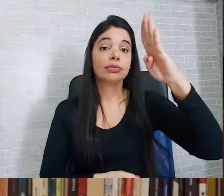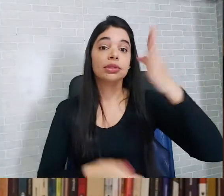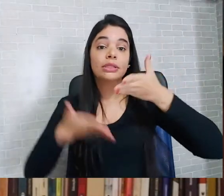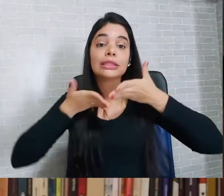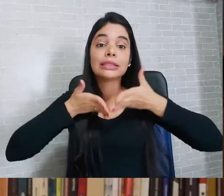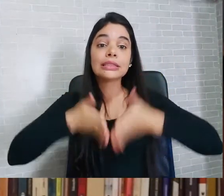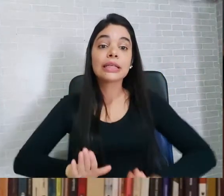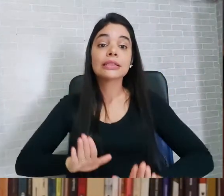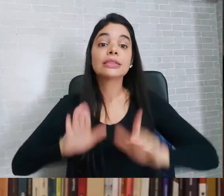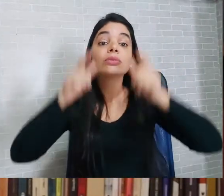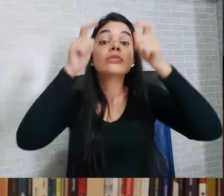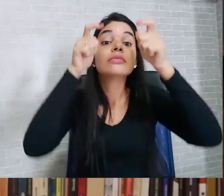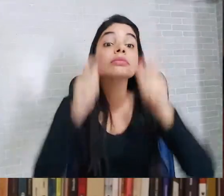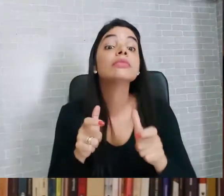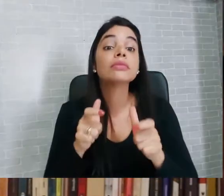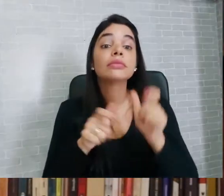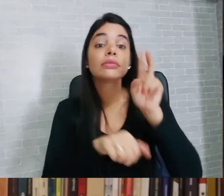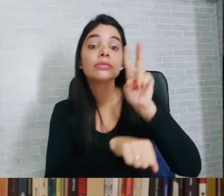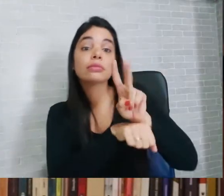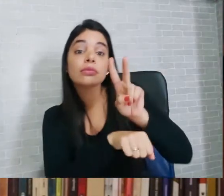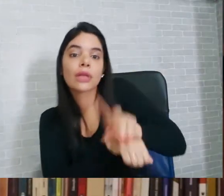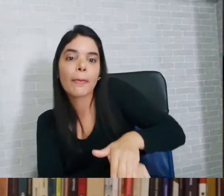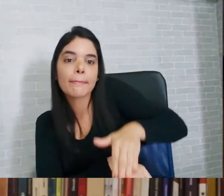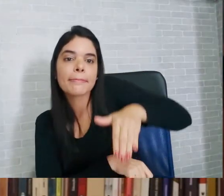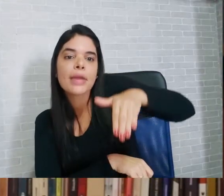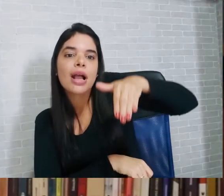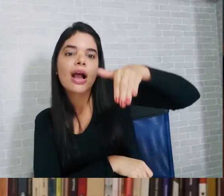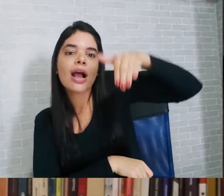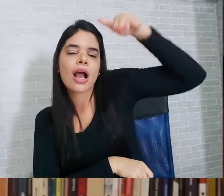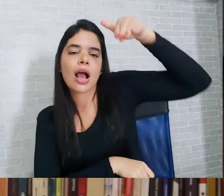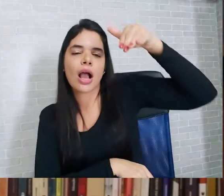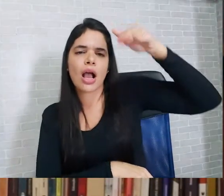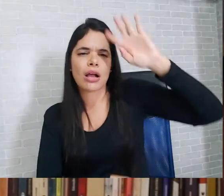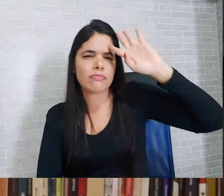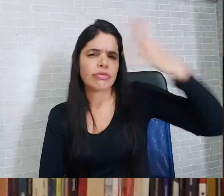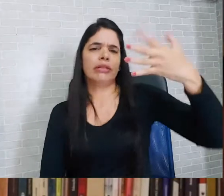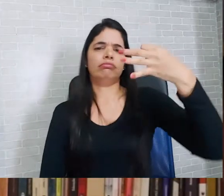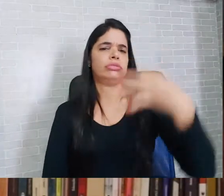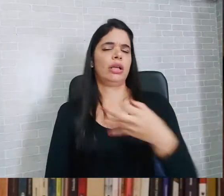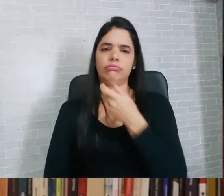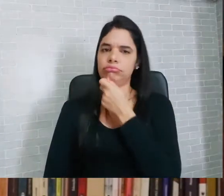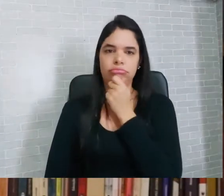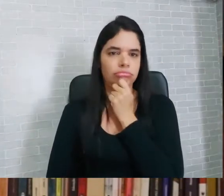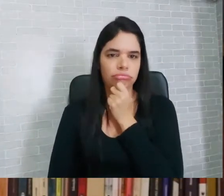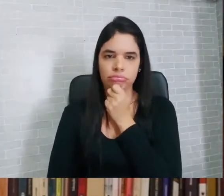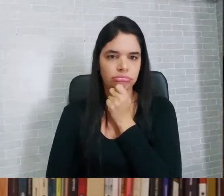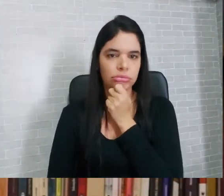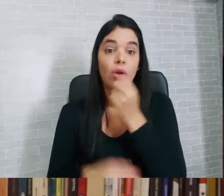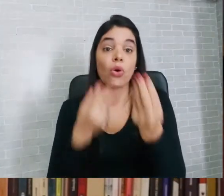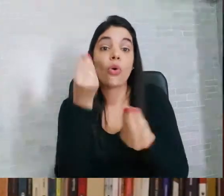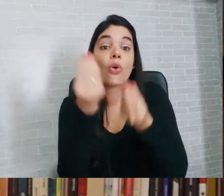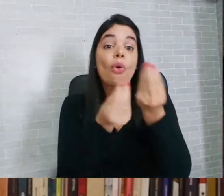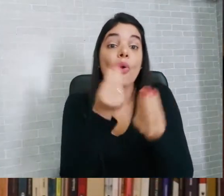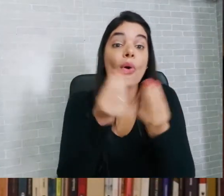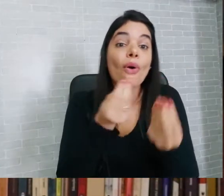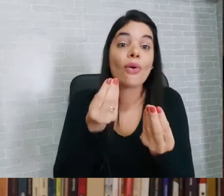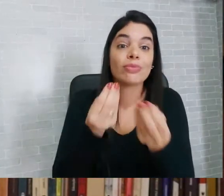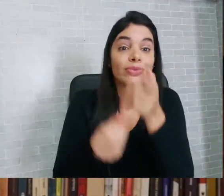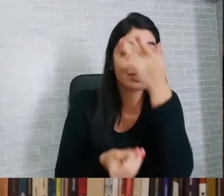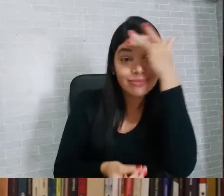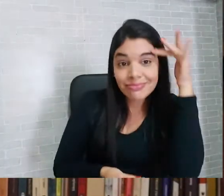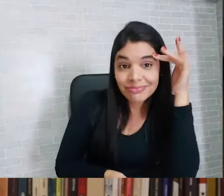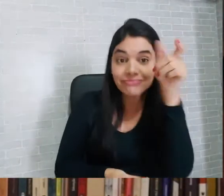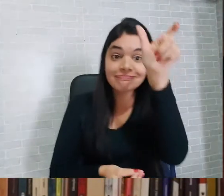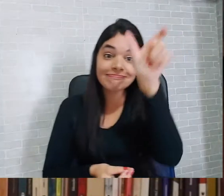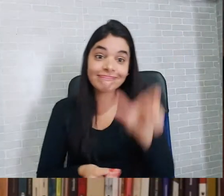criada, né? Porém, isso é uma questão mal resolvida ainda, né? Não tem como definir a guianidade